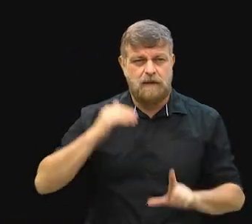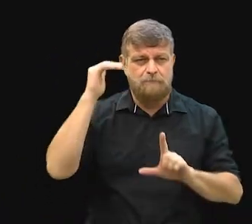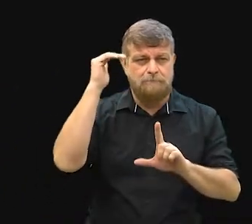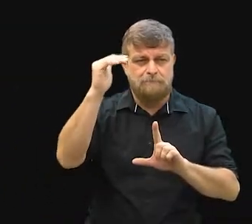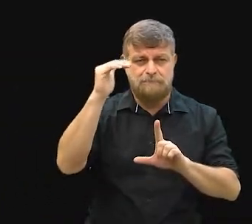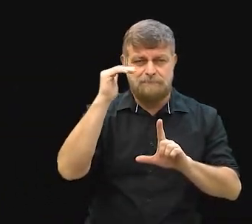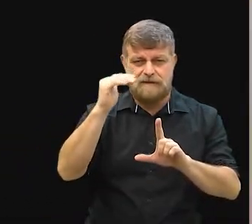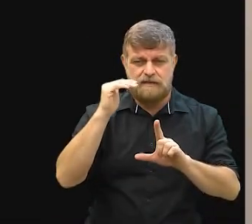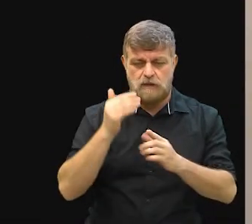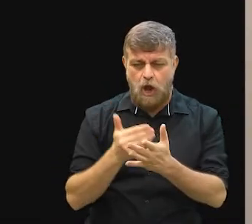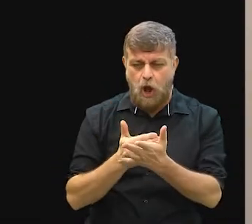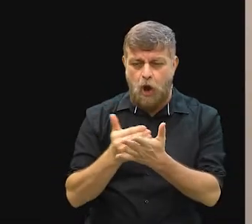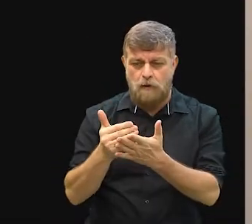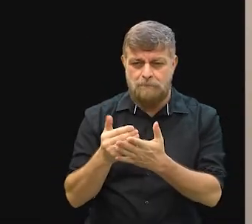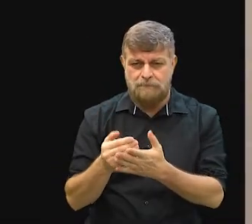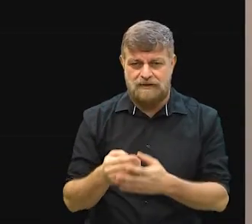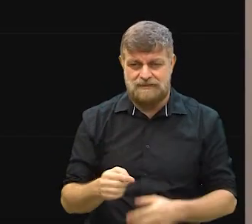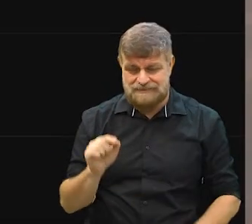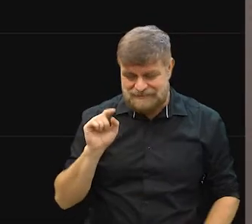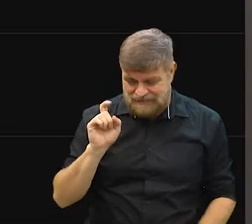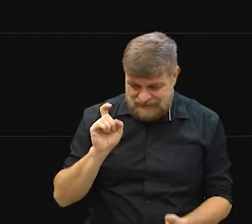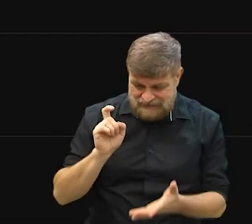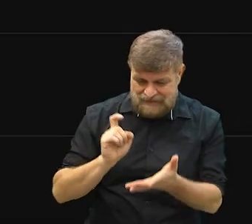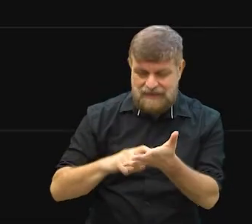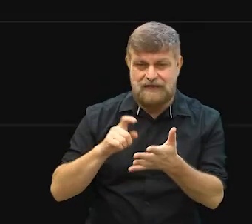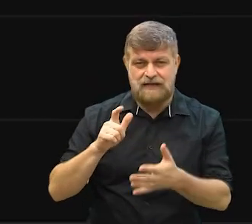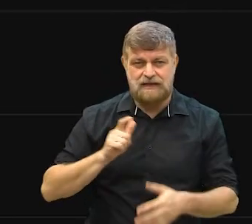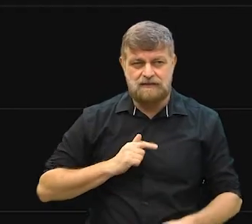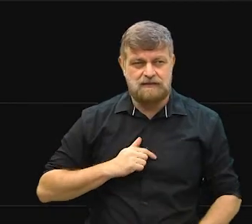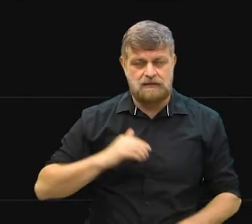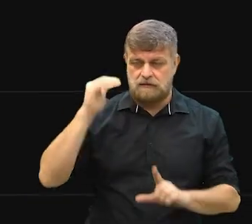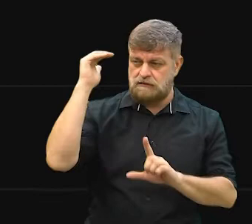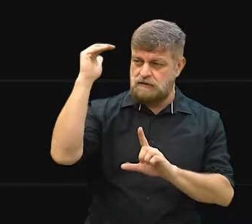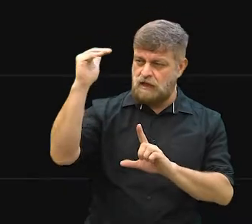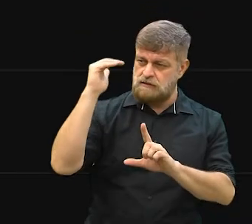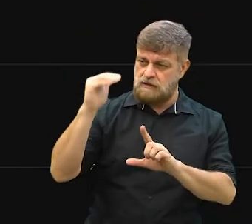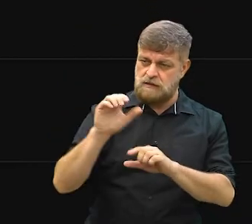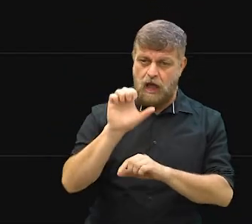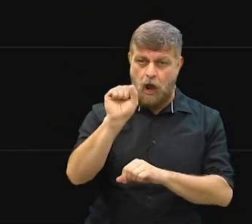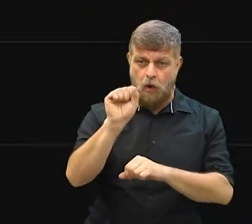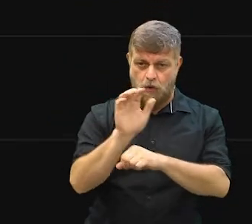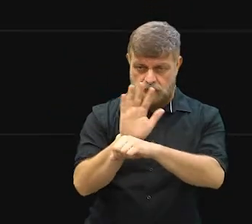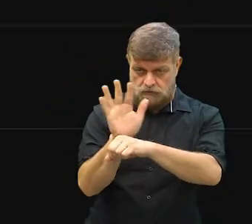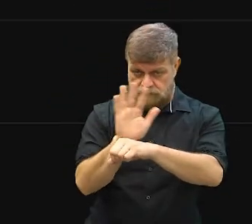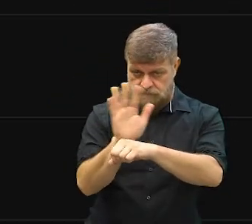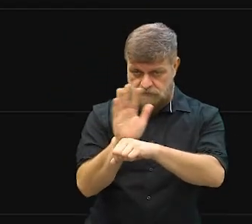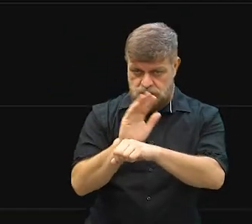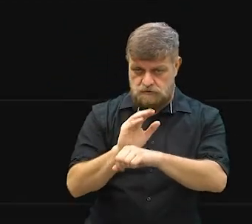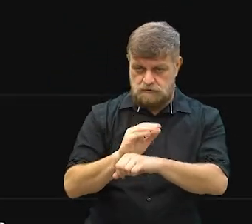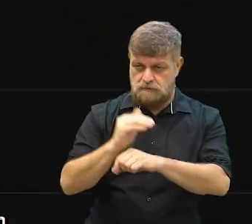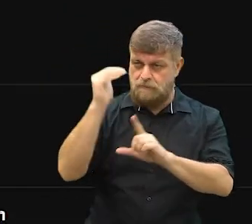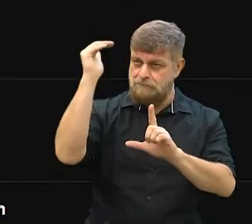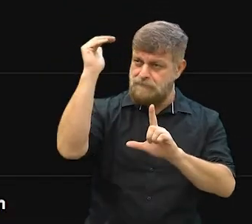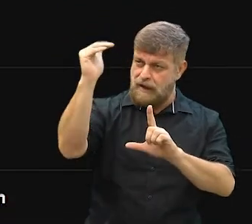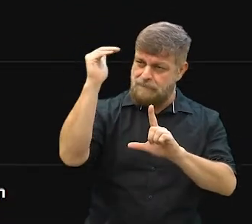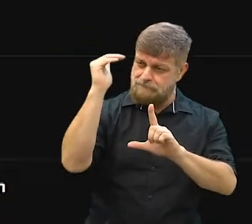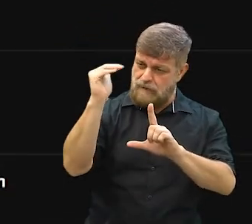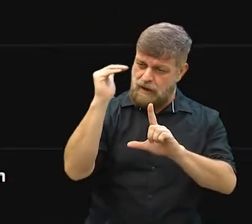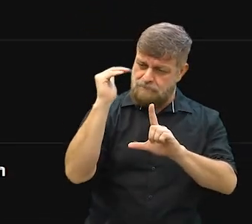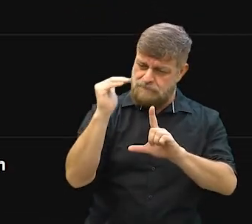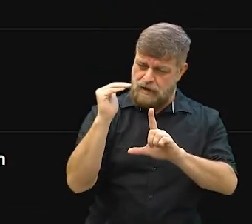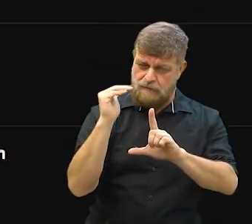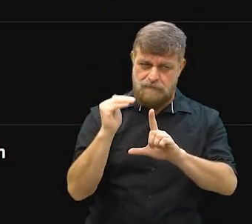que chama Comece por Aqui. Ali eu tenho uma sequência de 8 vídeos, se eu não me engano, que são justamente